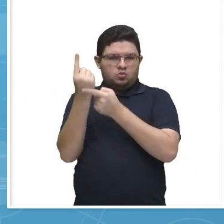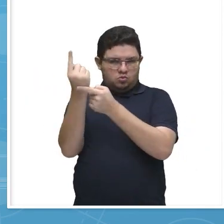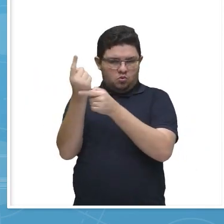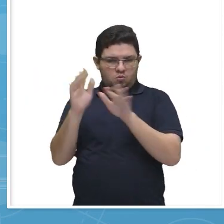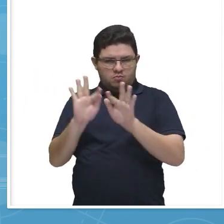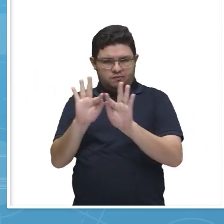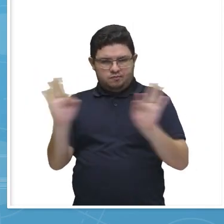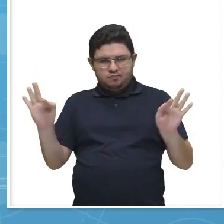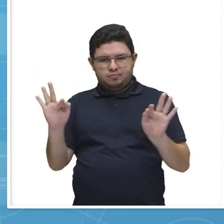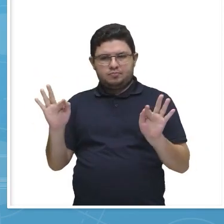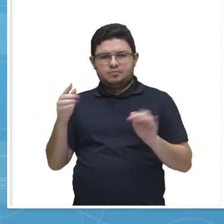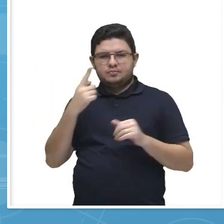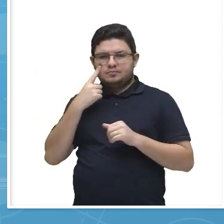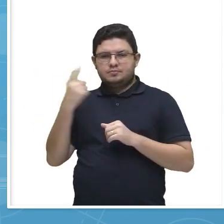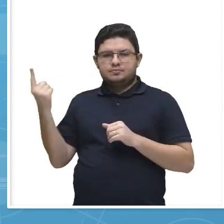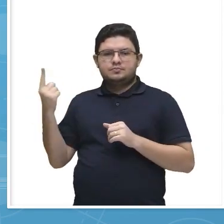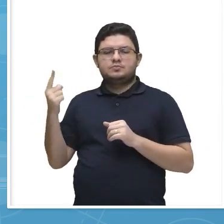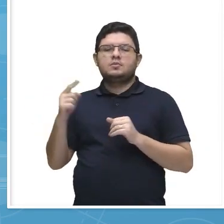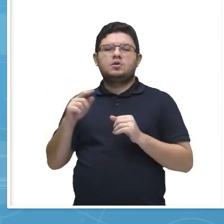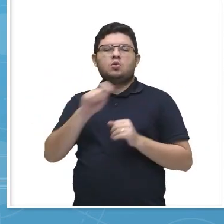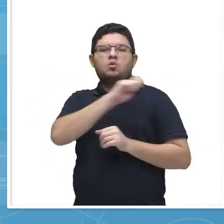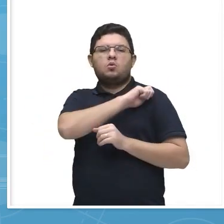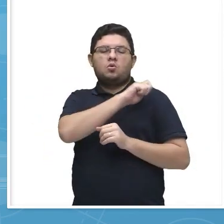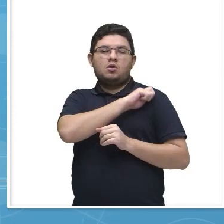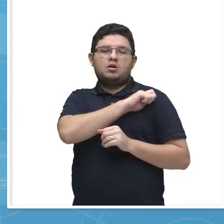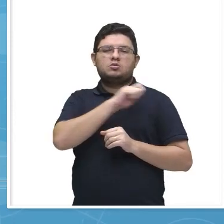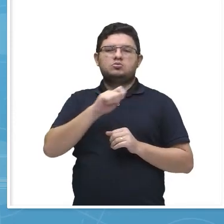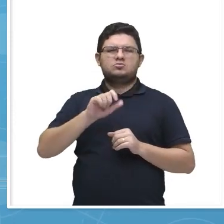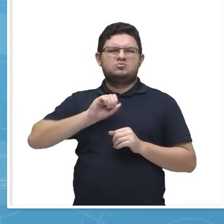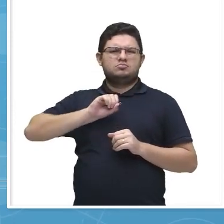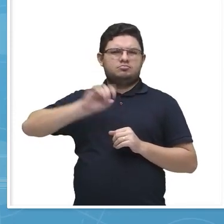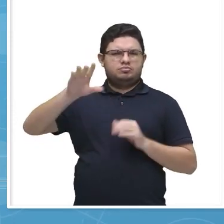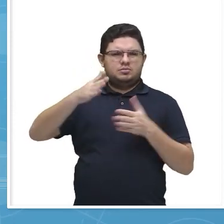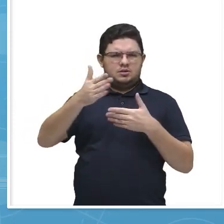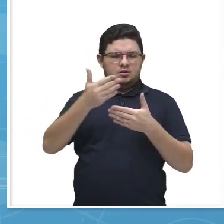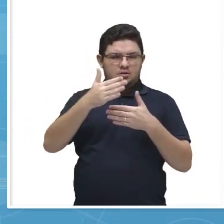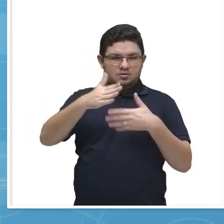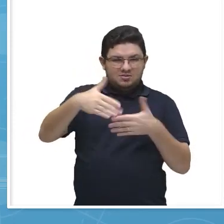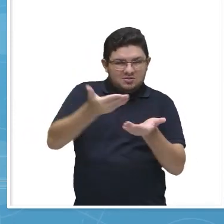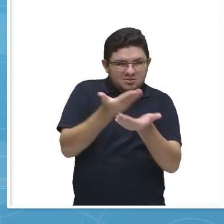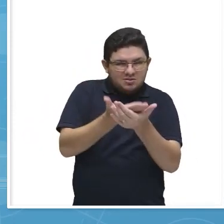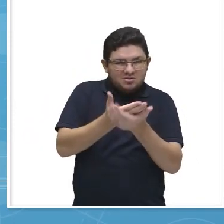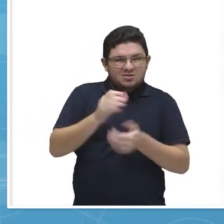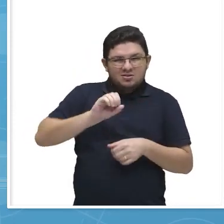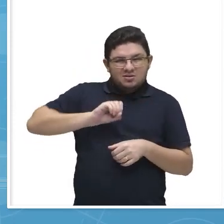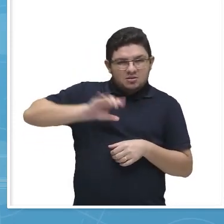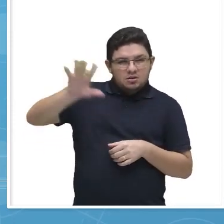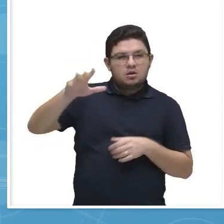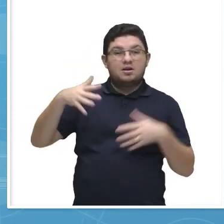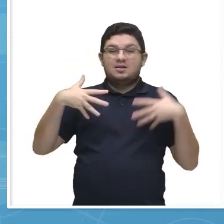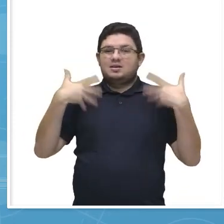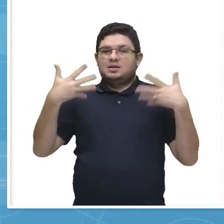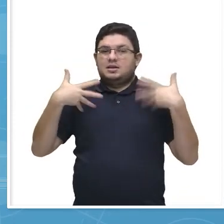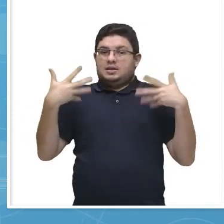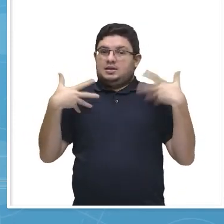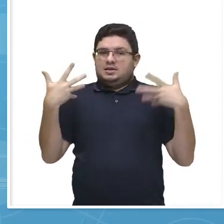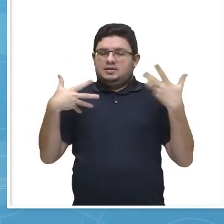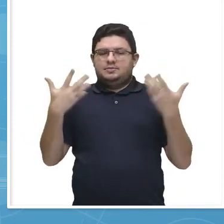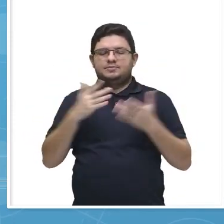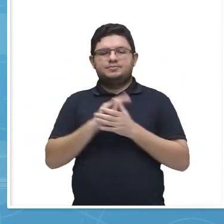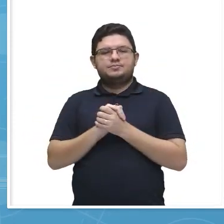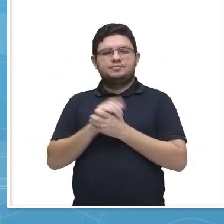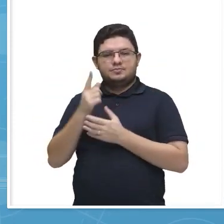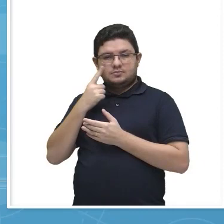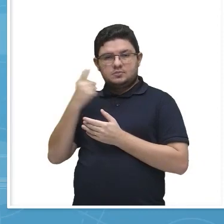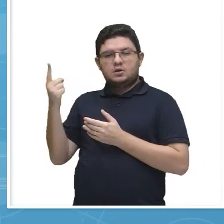da aula, os alunos estavam alegres, e o que surgiu? Os alunos saíram da aula alegres. Então, o predicado verbo nominal nada mais